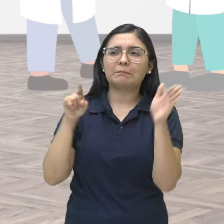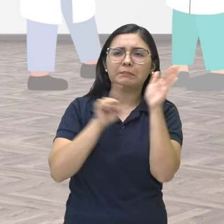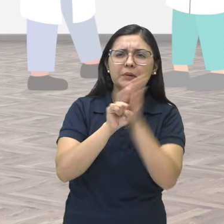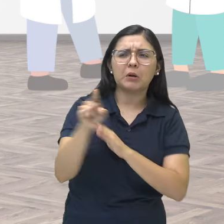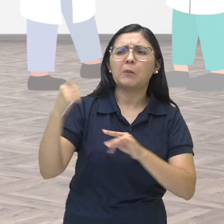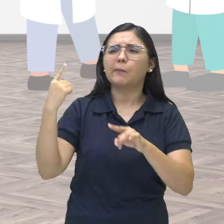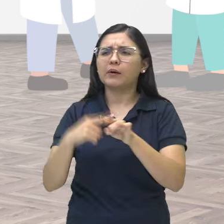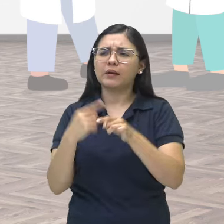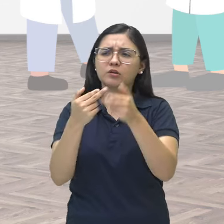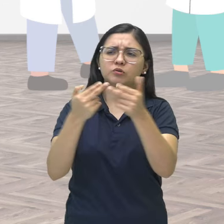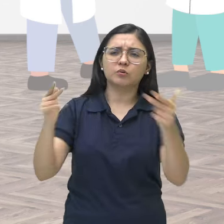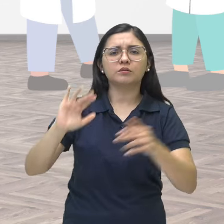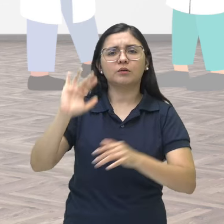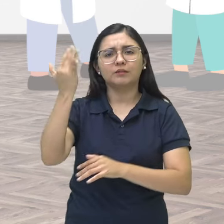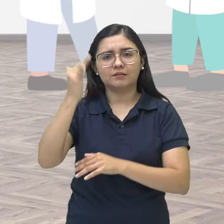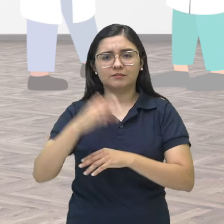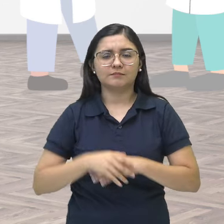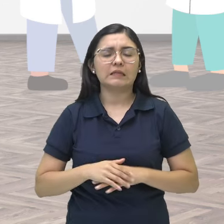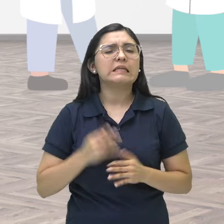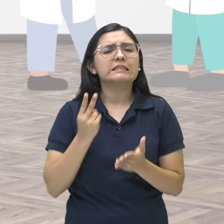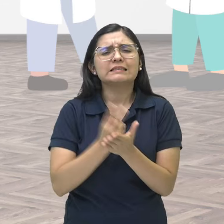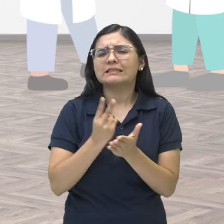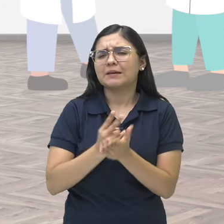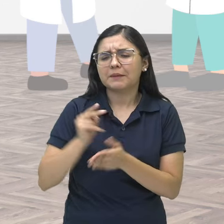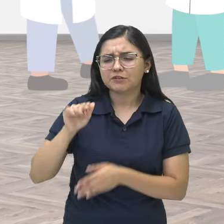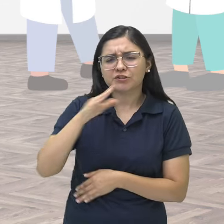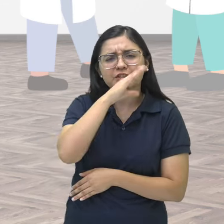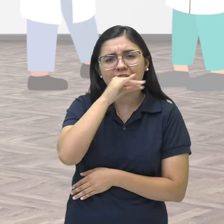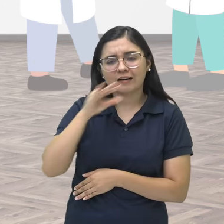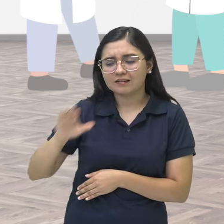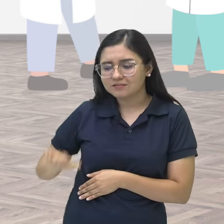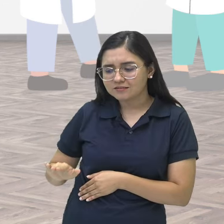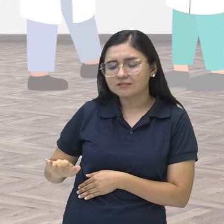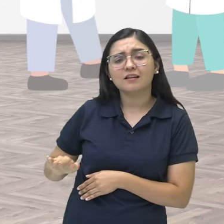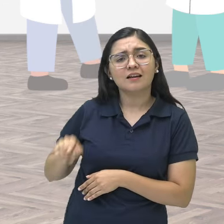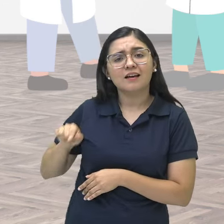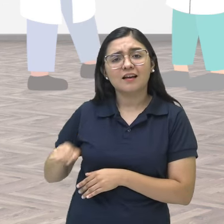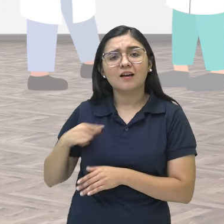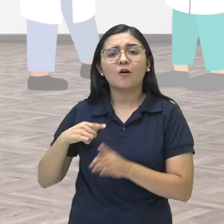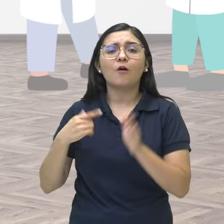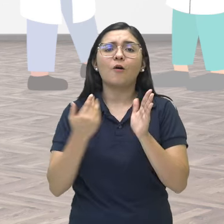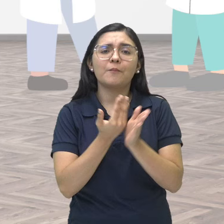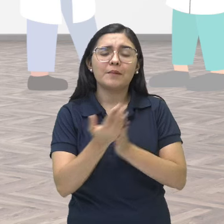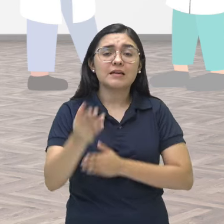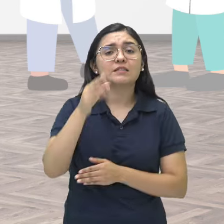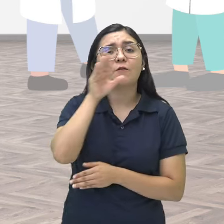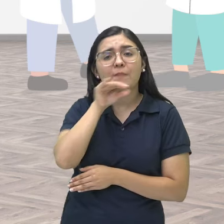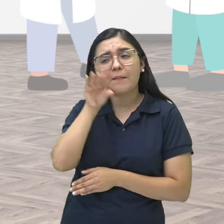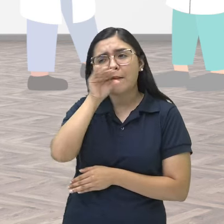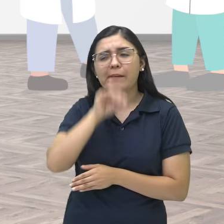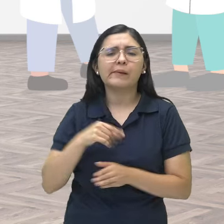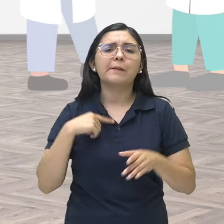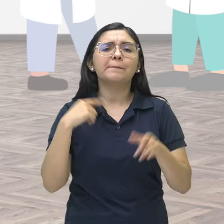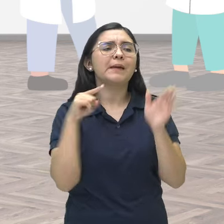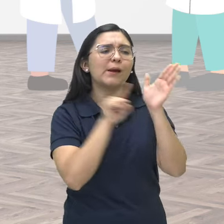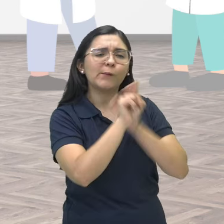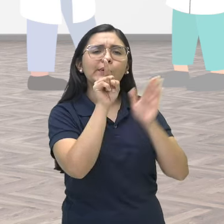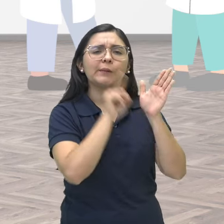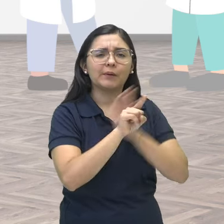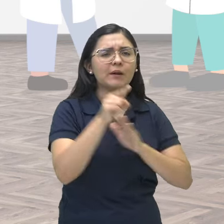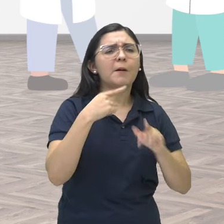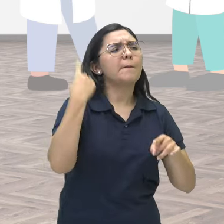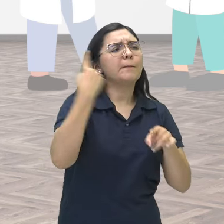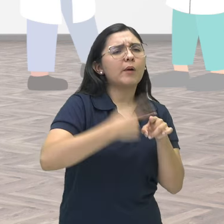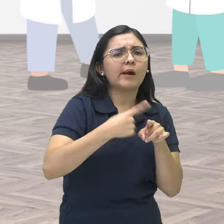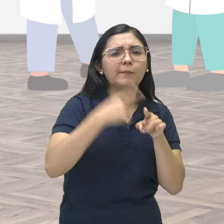perguntar o porquê das coisas, sempre querendo, desde criança, né? As crianças começam a falar por que isso, por que aquilo, já é